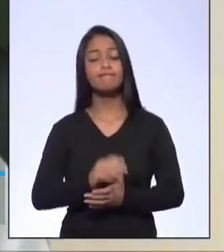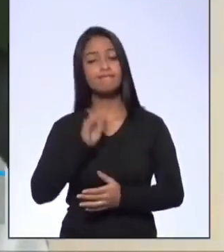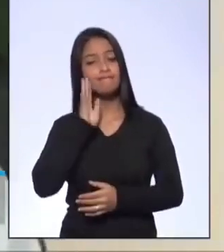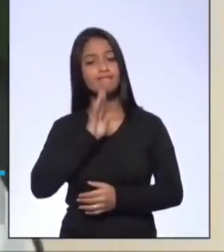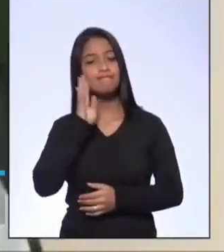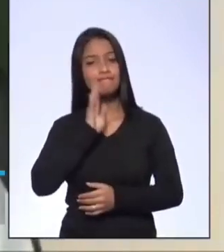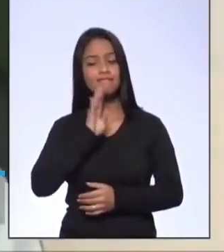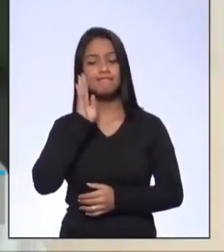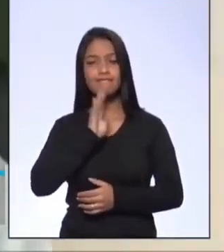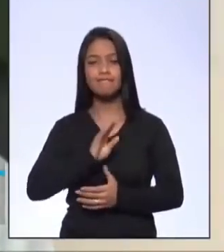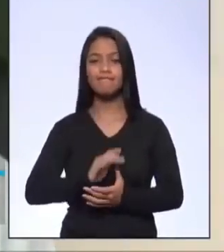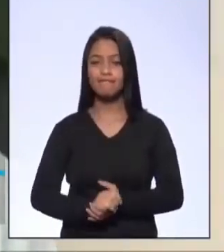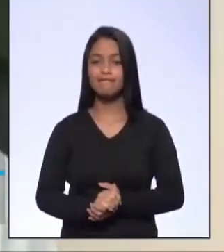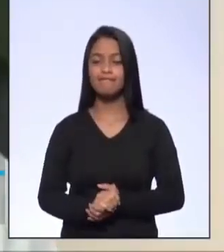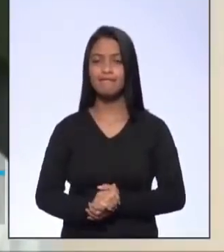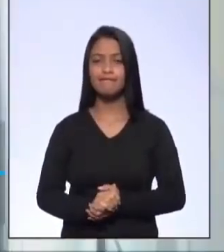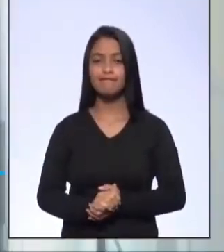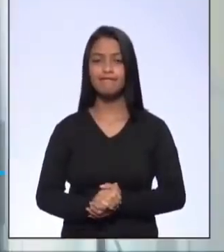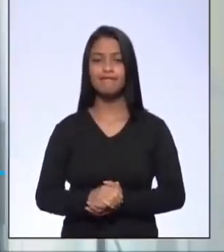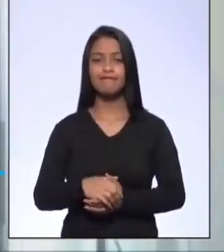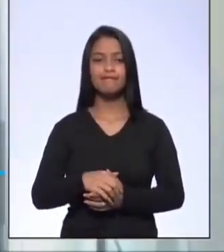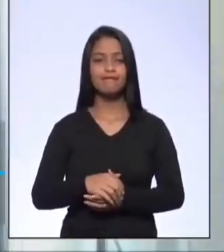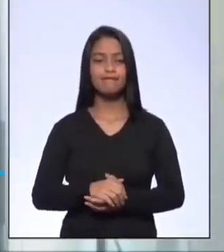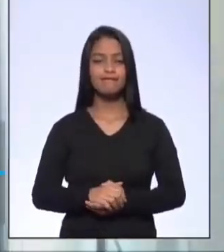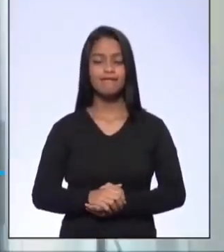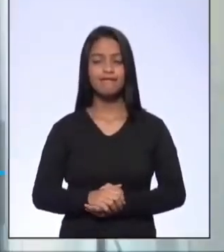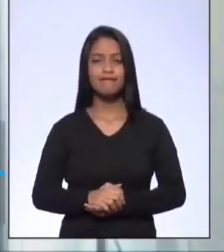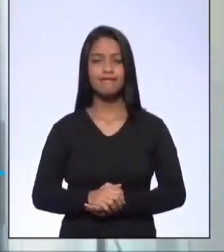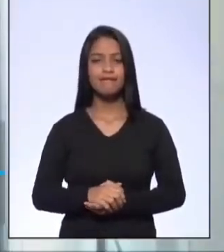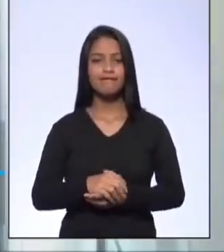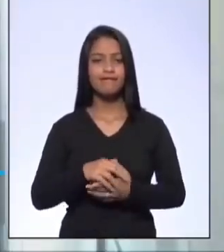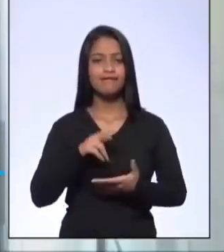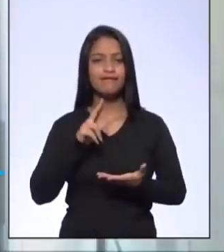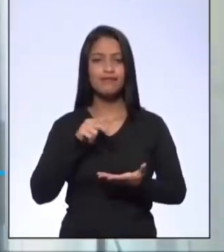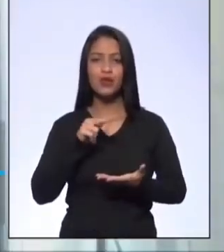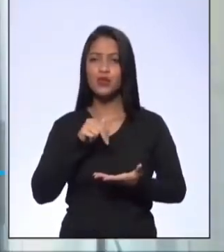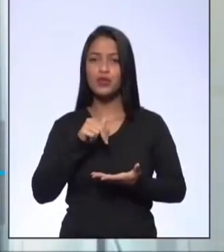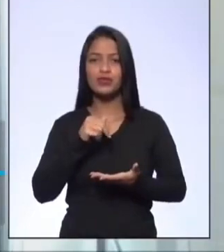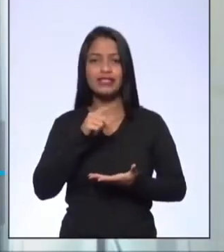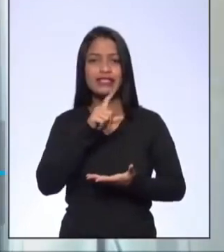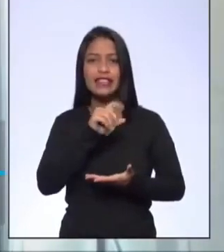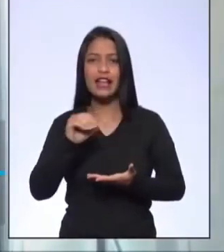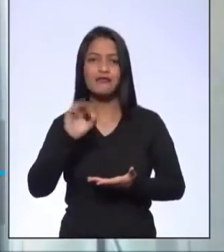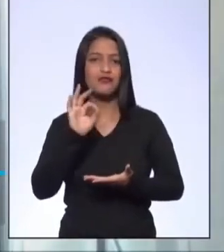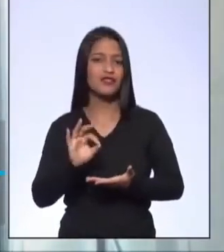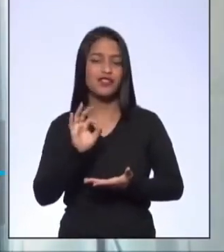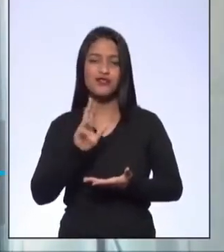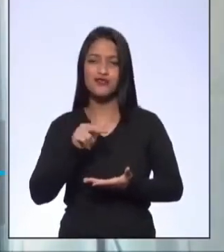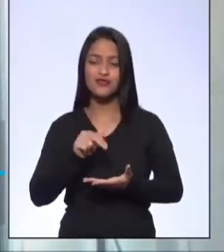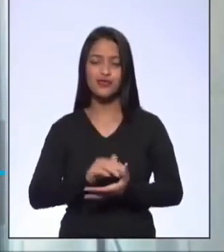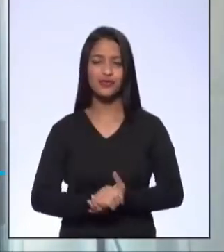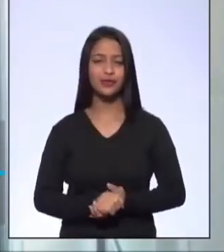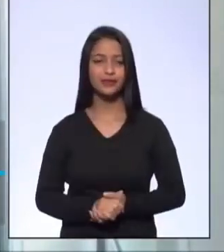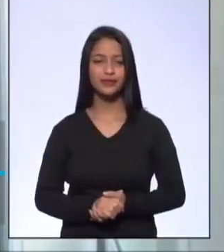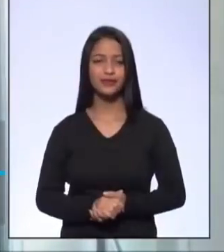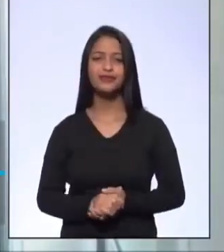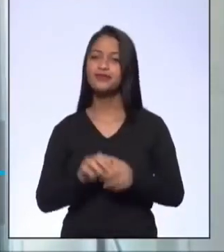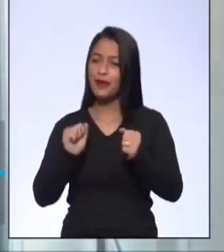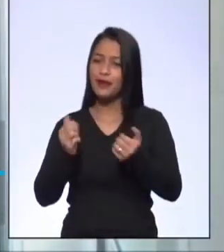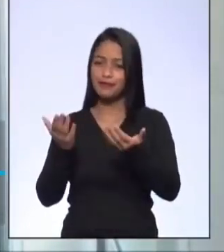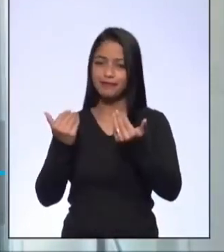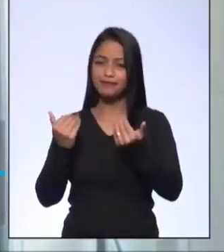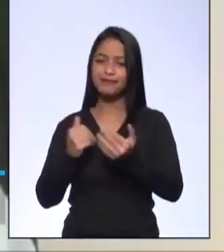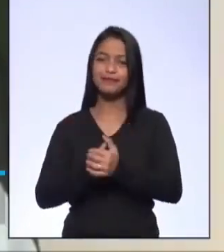Bom, estatístico, né? Nunca, Sim, nunca é bom, né? mas tem muitos que... Nunca é bom professor.